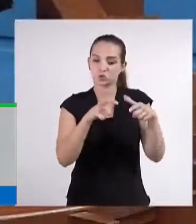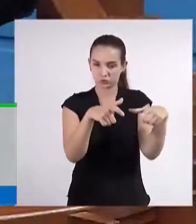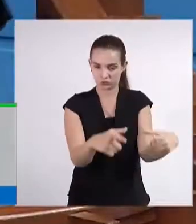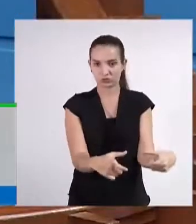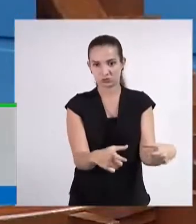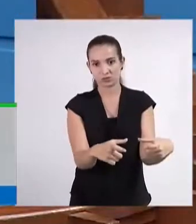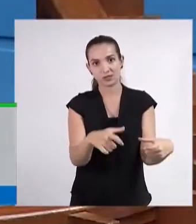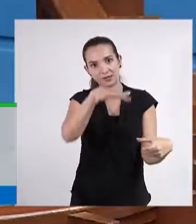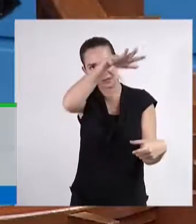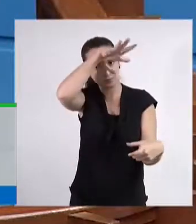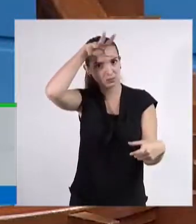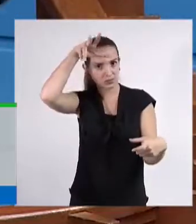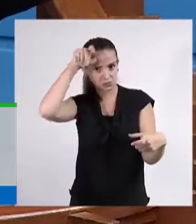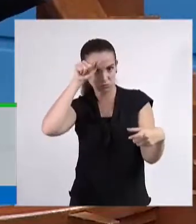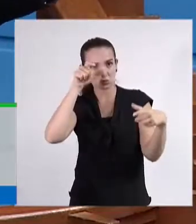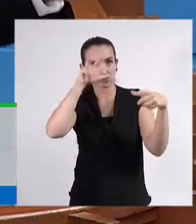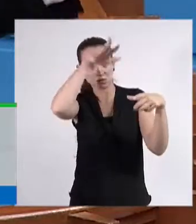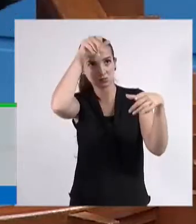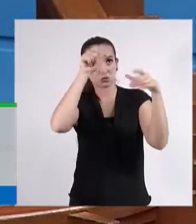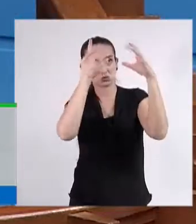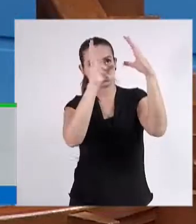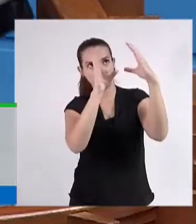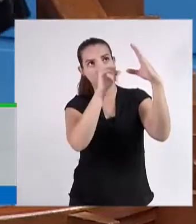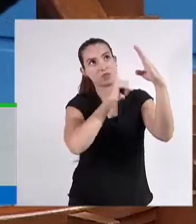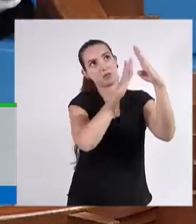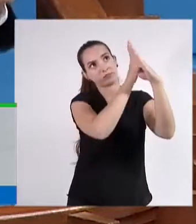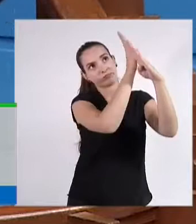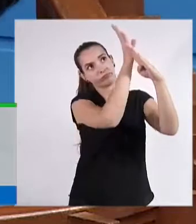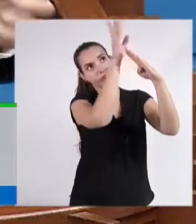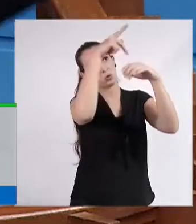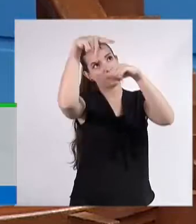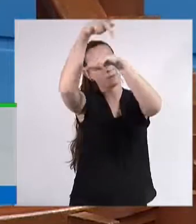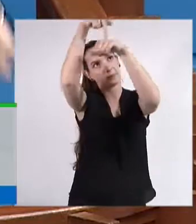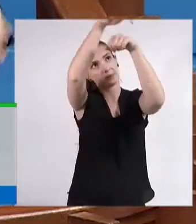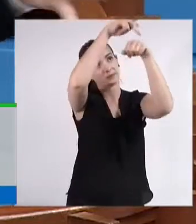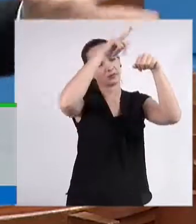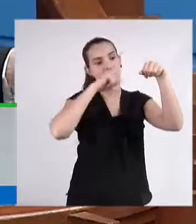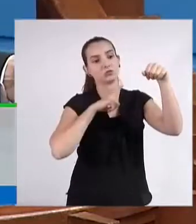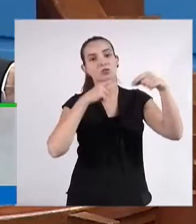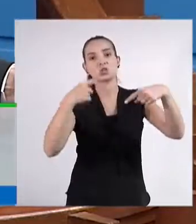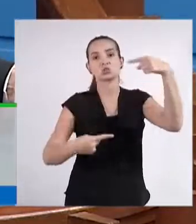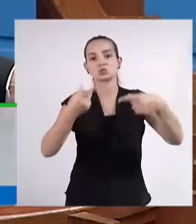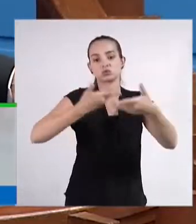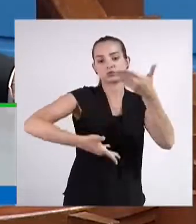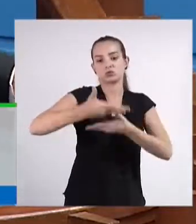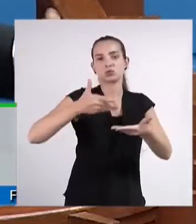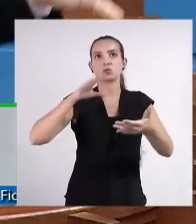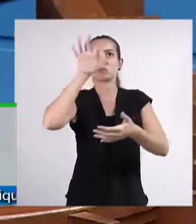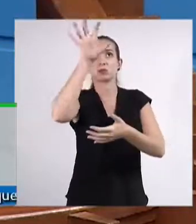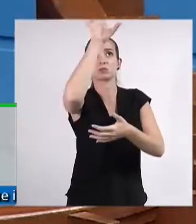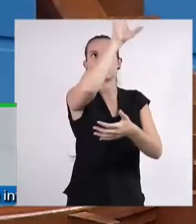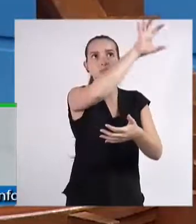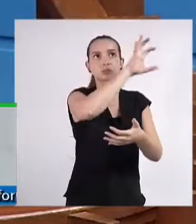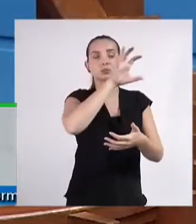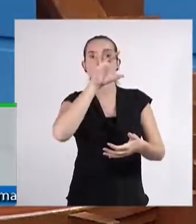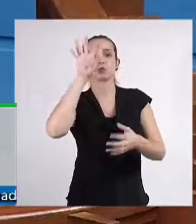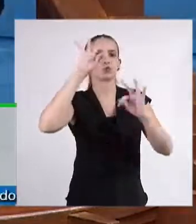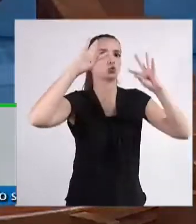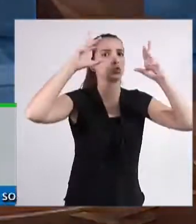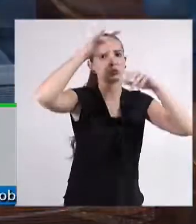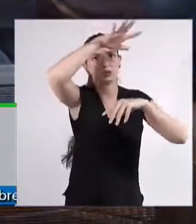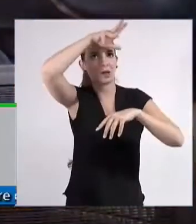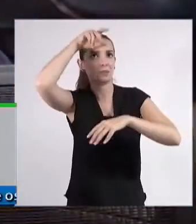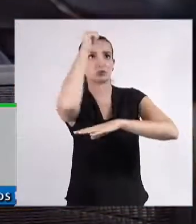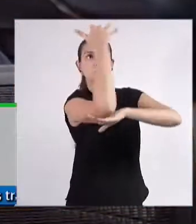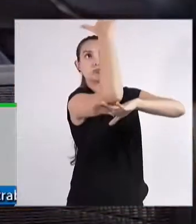envolve outros países, aqueles bispos também estão discutindo os problemas afetos à região. Eles não vão falar que o